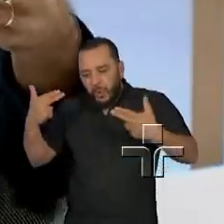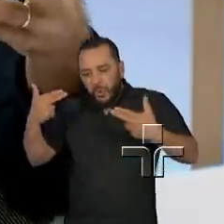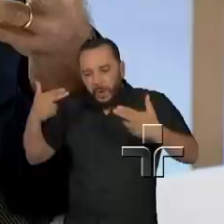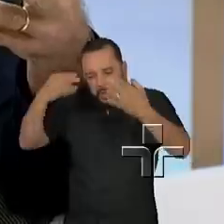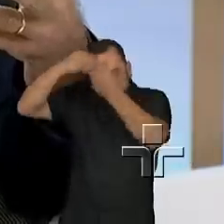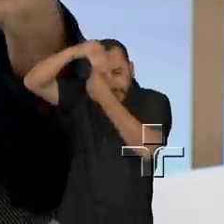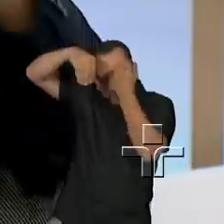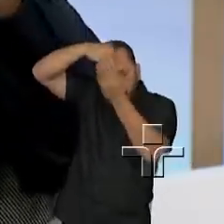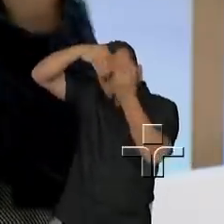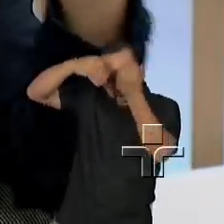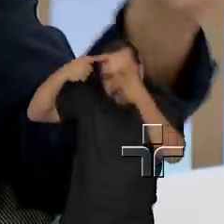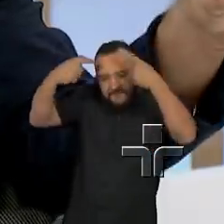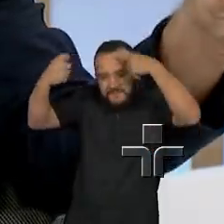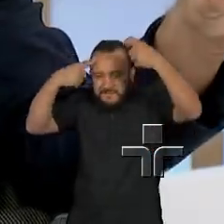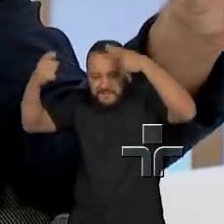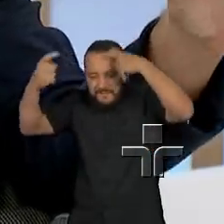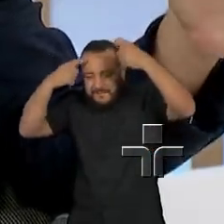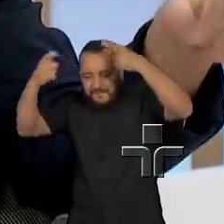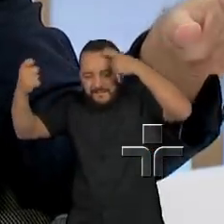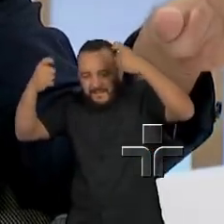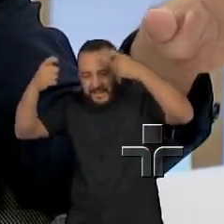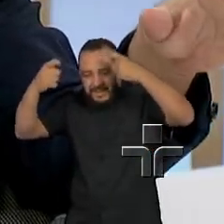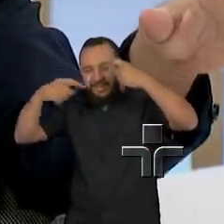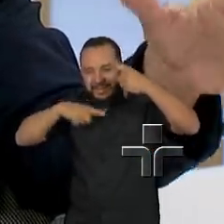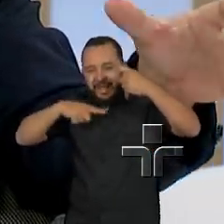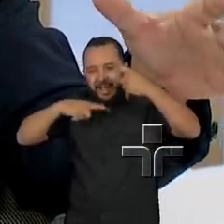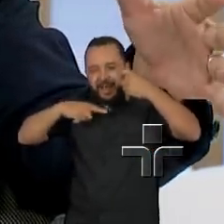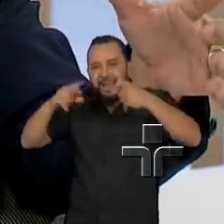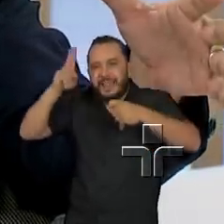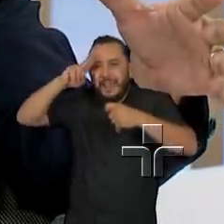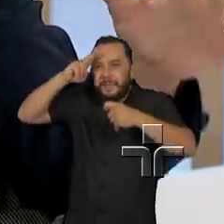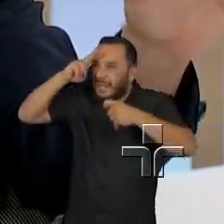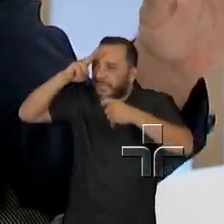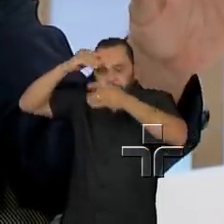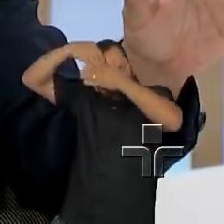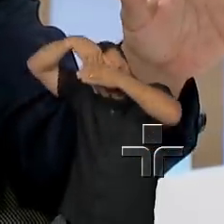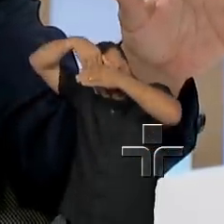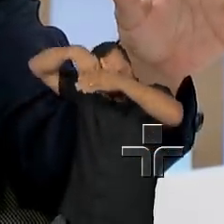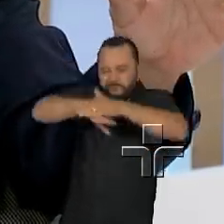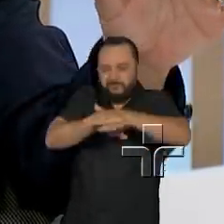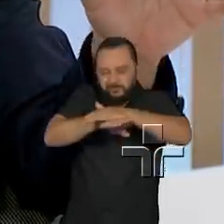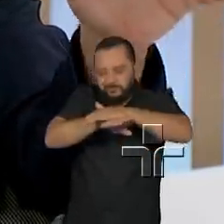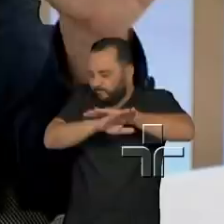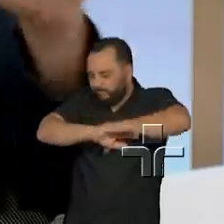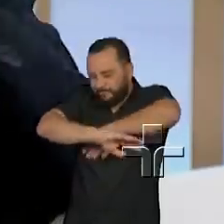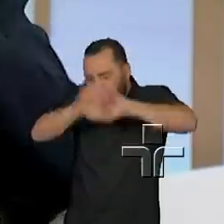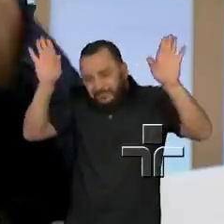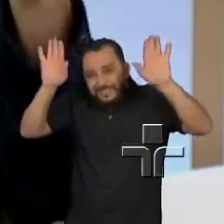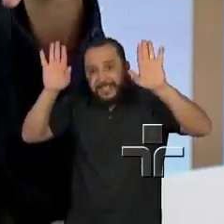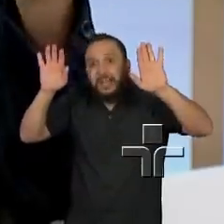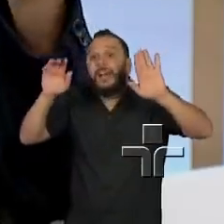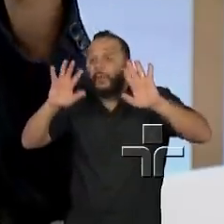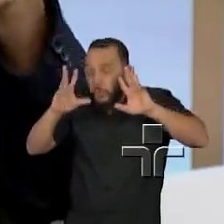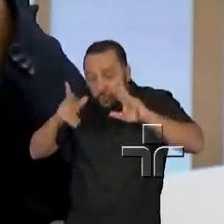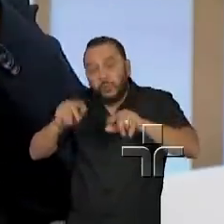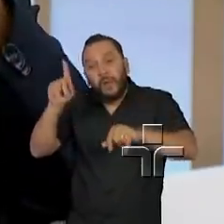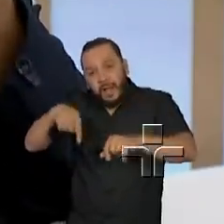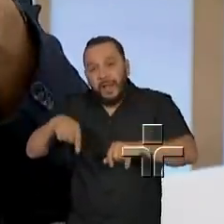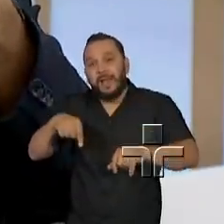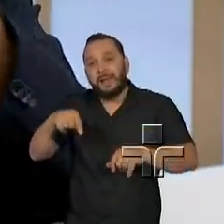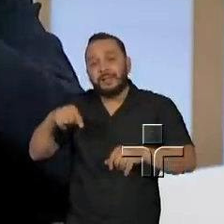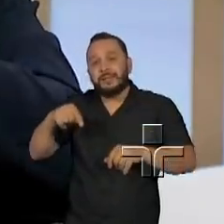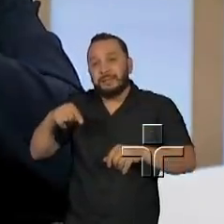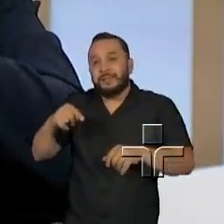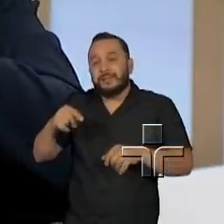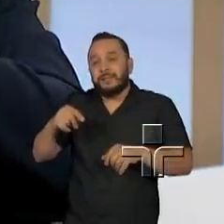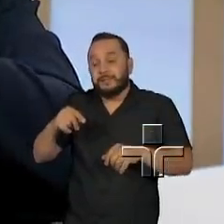gerar criatividade, soterrando algumas memórias com as quais a gente não consegue lidar, que é o processo da repressão. Então, tudo isso está acontecendo quando a pessoa